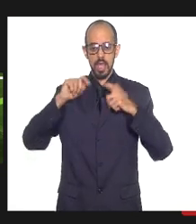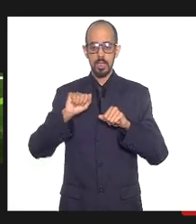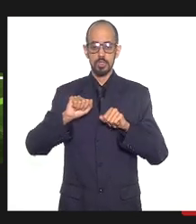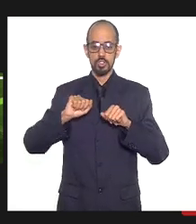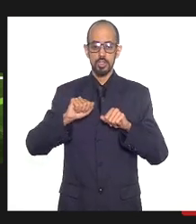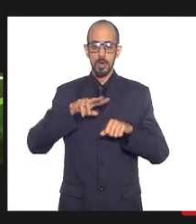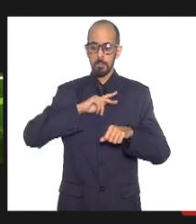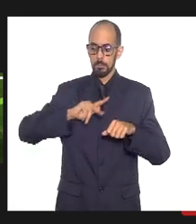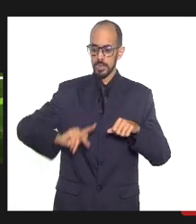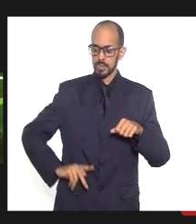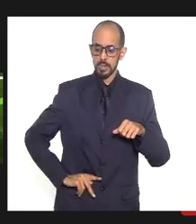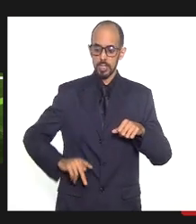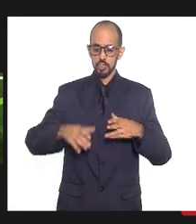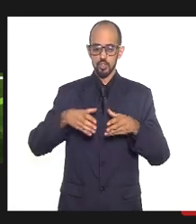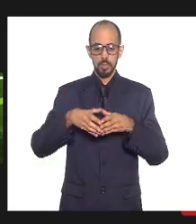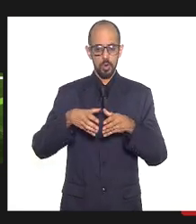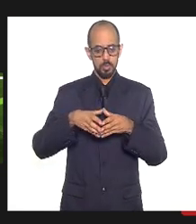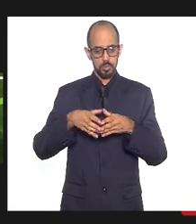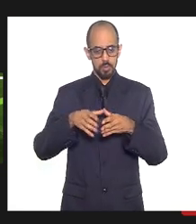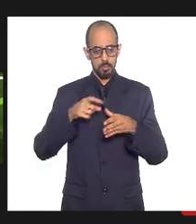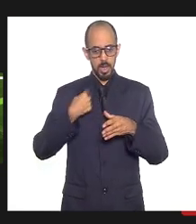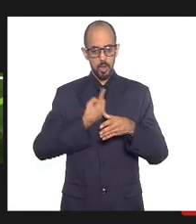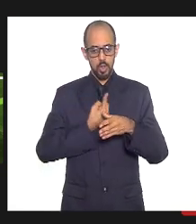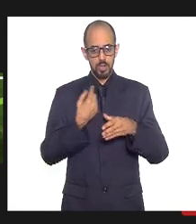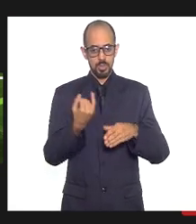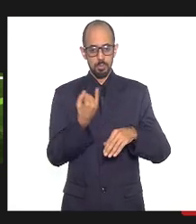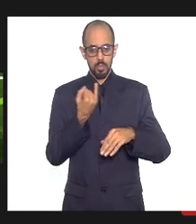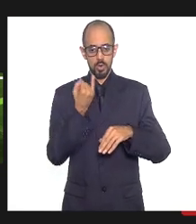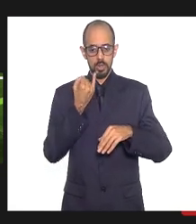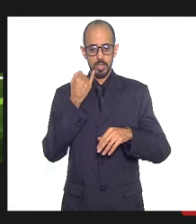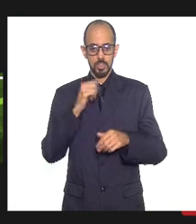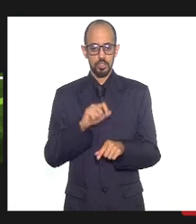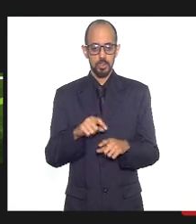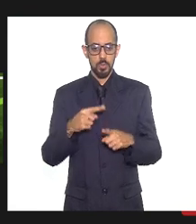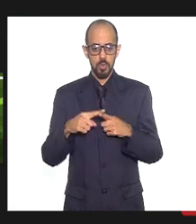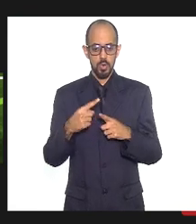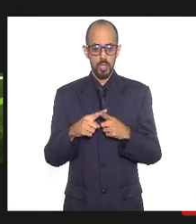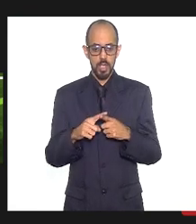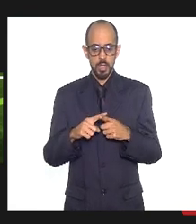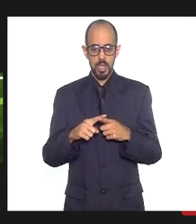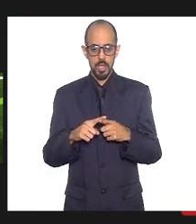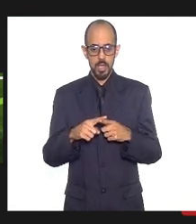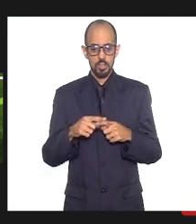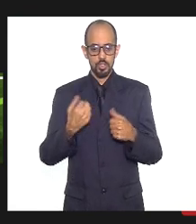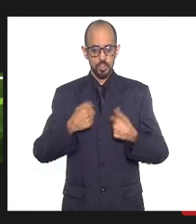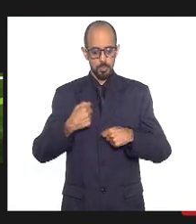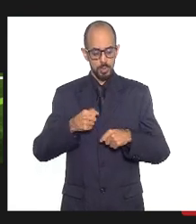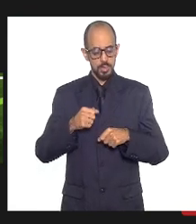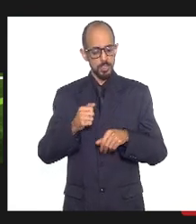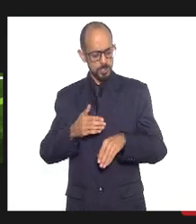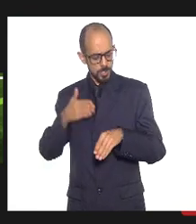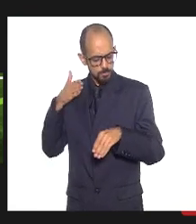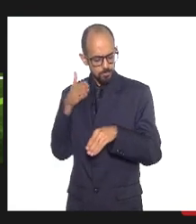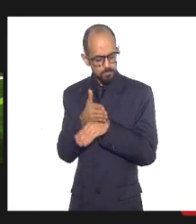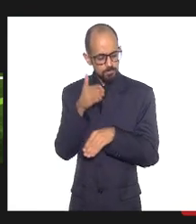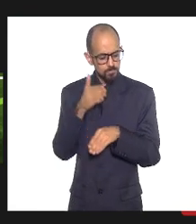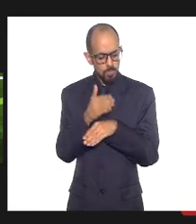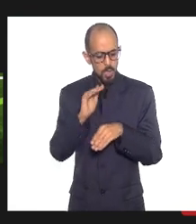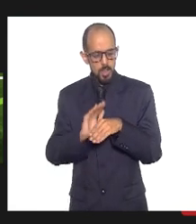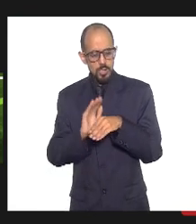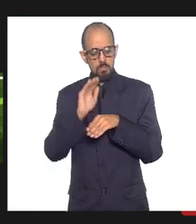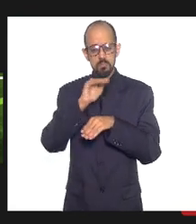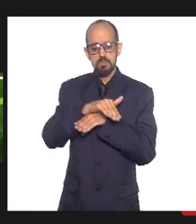comissão. Né, então, para nós isso é muito importante. Né, a gente precisa ir vencendo, né, em todos os